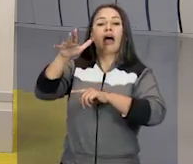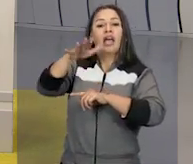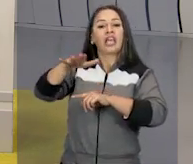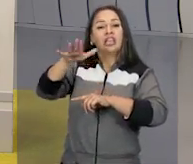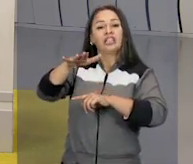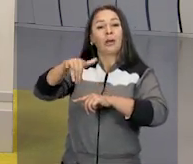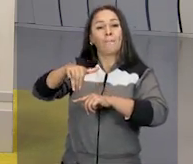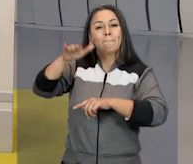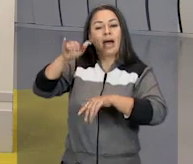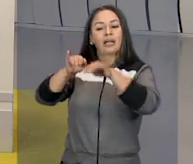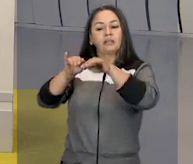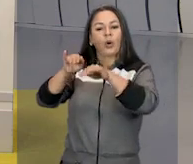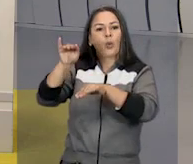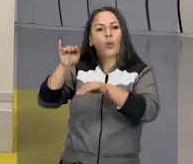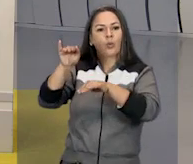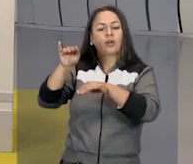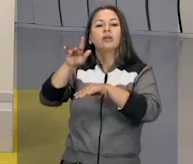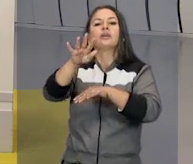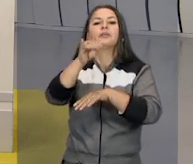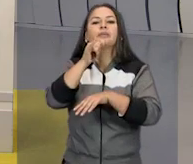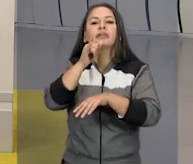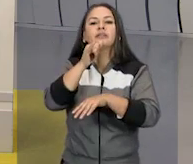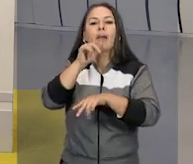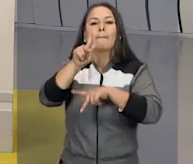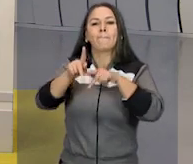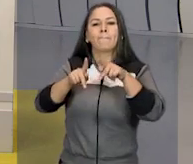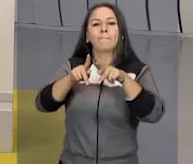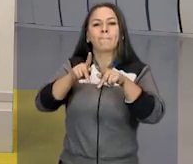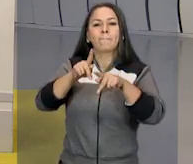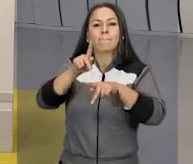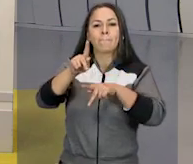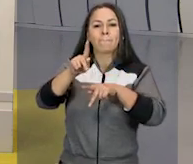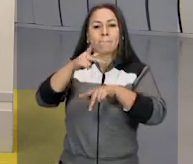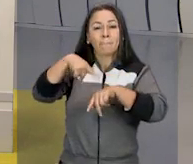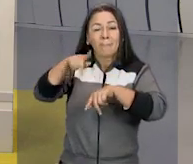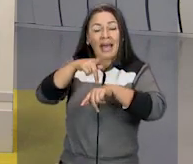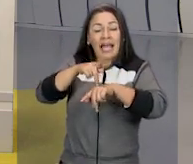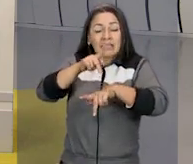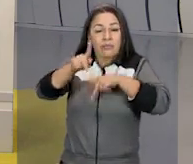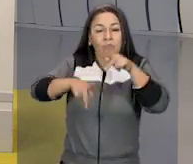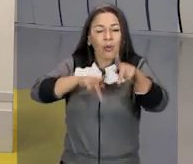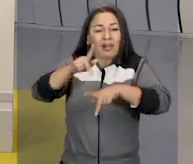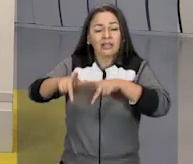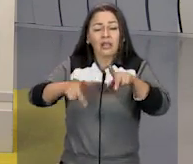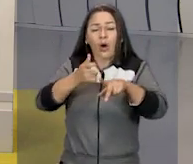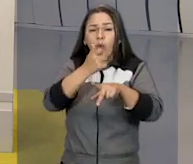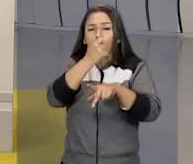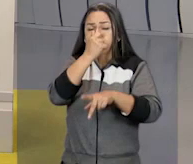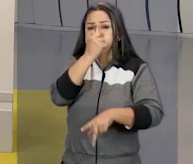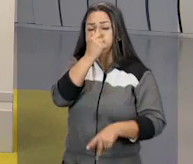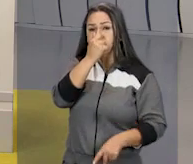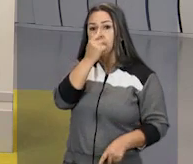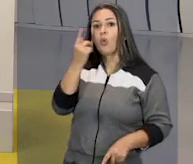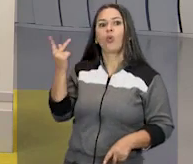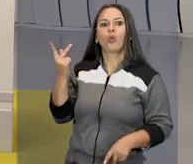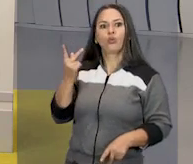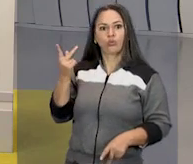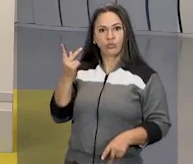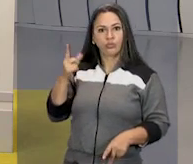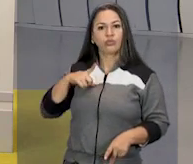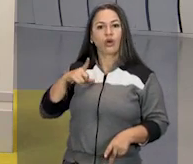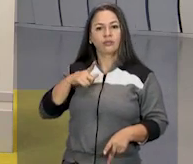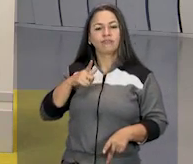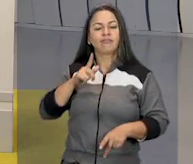temos países extremamente populosos, né, nada mais, nada menos do que os dois países mais populosos do mundo, que são exatamente os dois que nós vamos conversar aqui